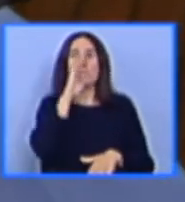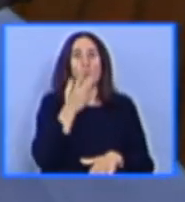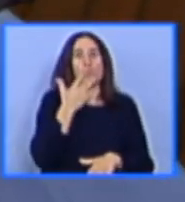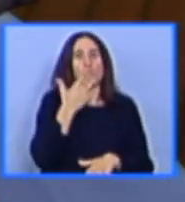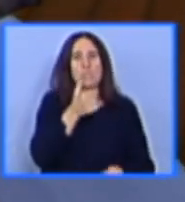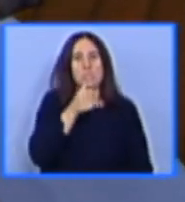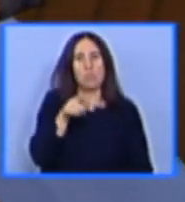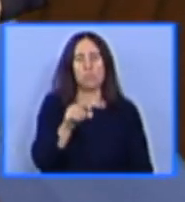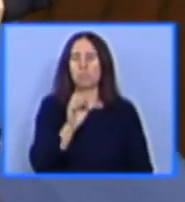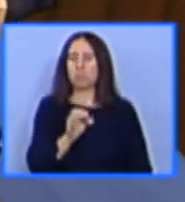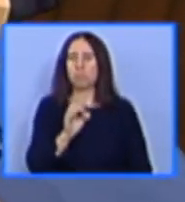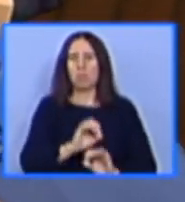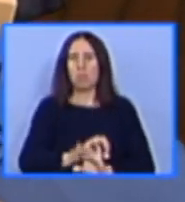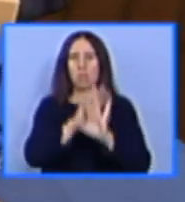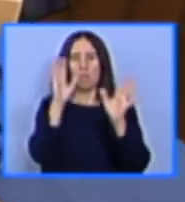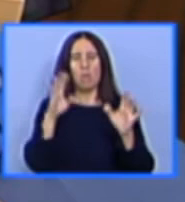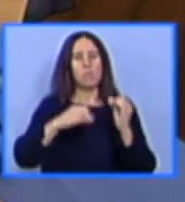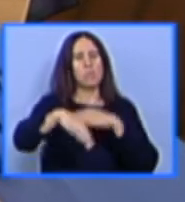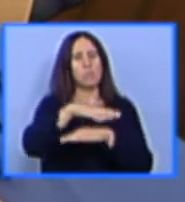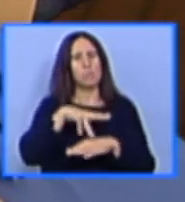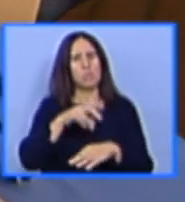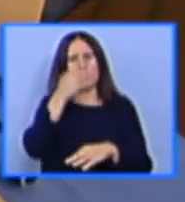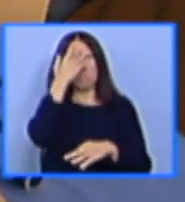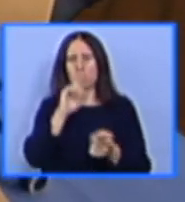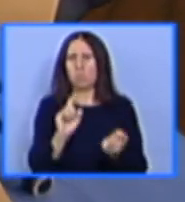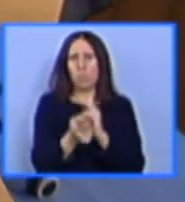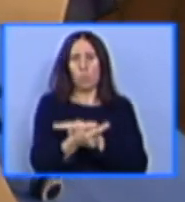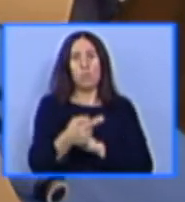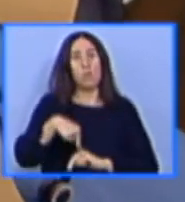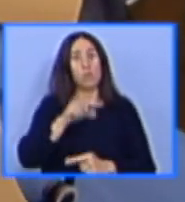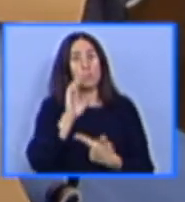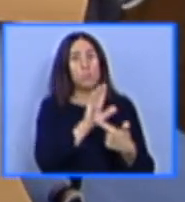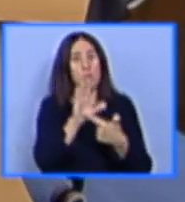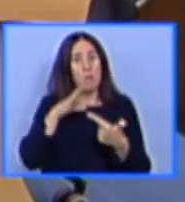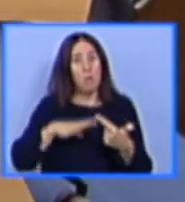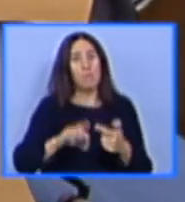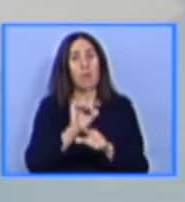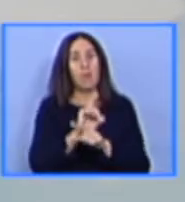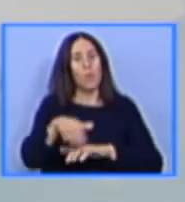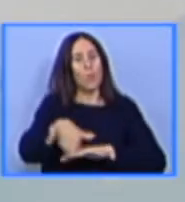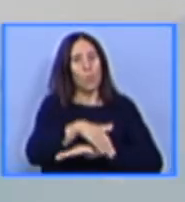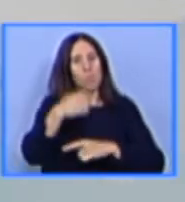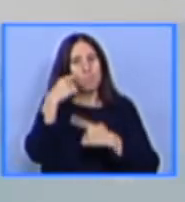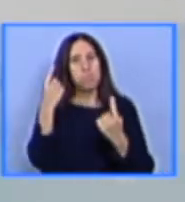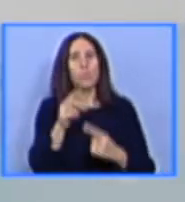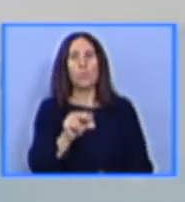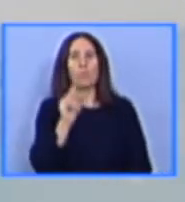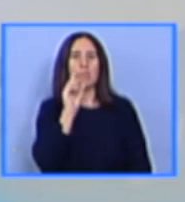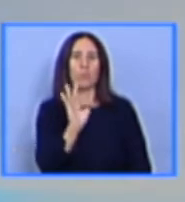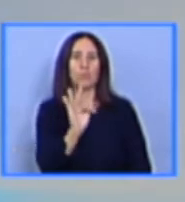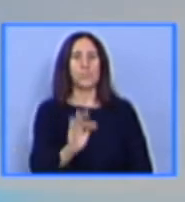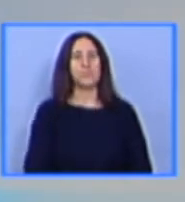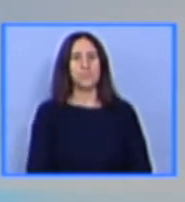sentido, claramente iria contra o sentido da sociedade portuguesa e nós também pretendemos demonstrá-lo com esta descida à rua no dia 4 de novembro.